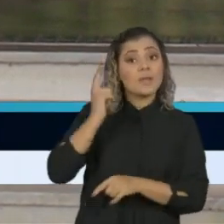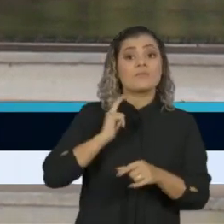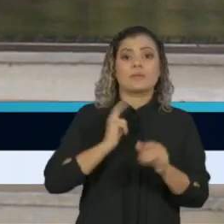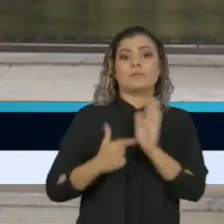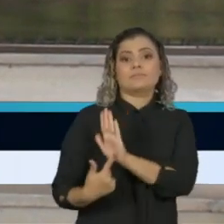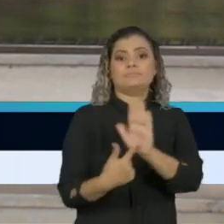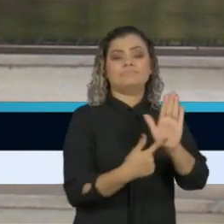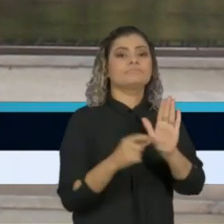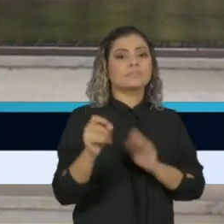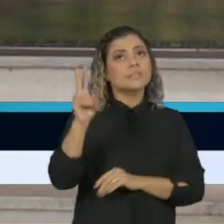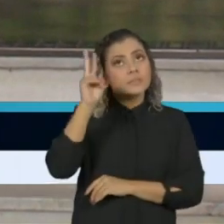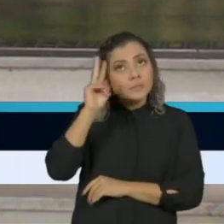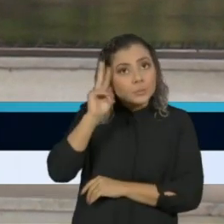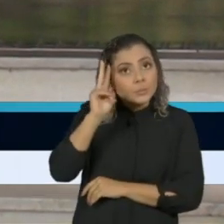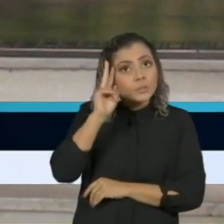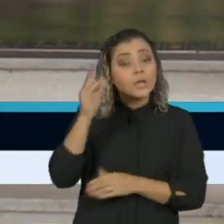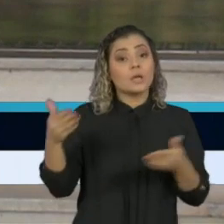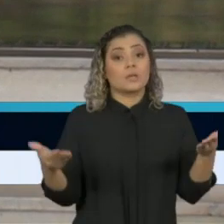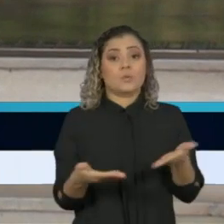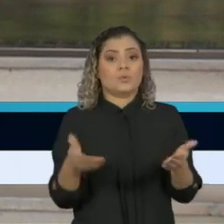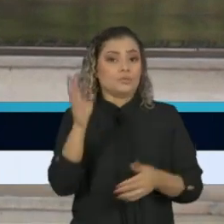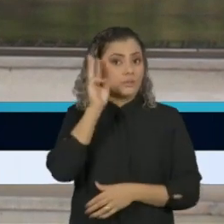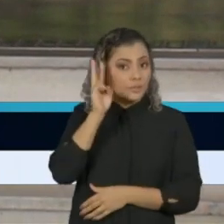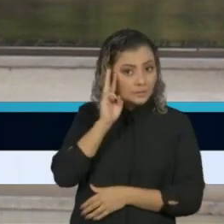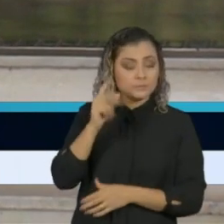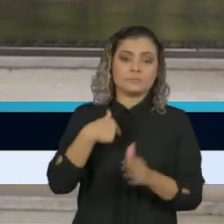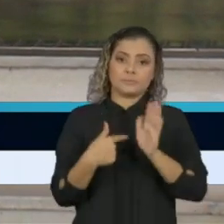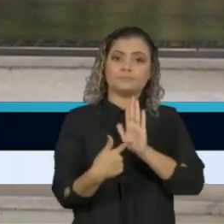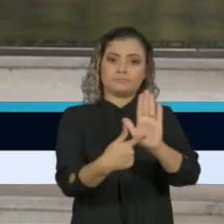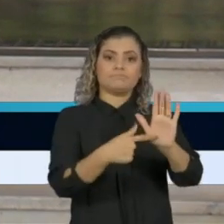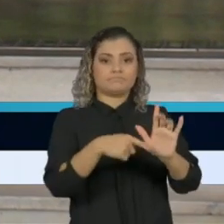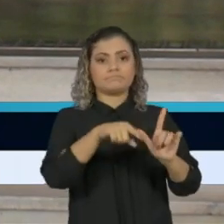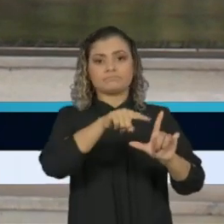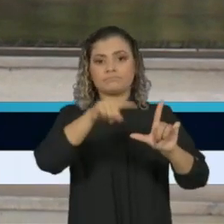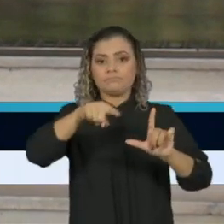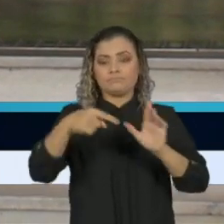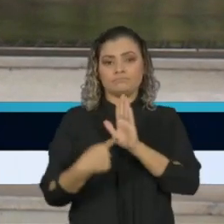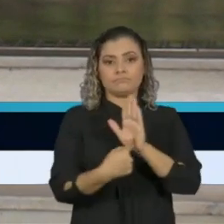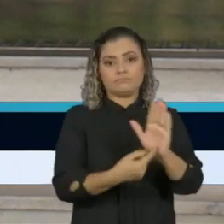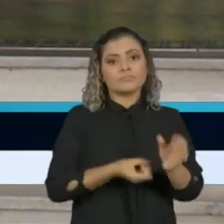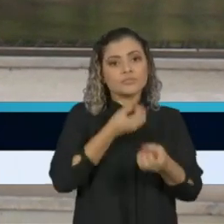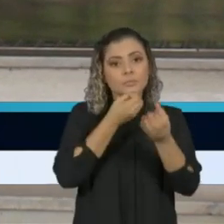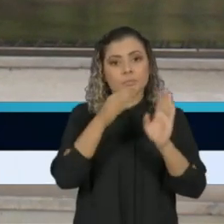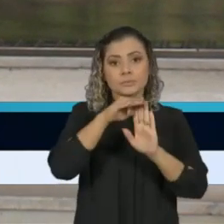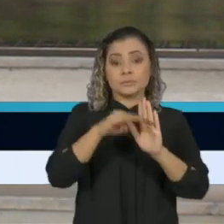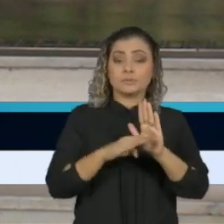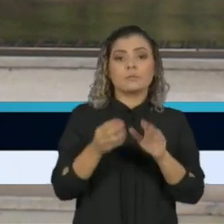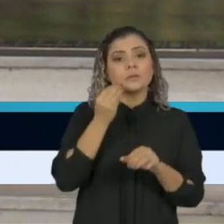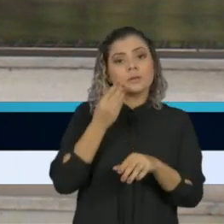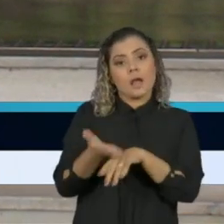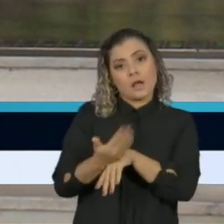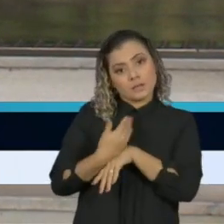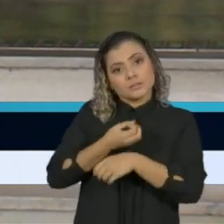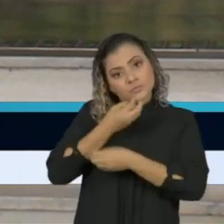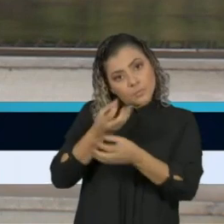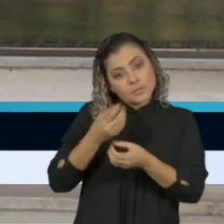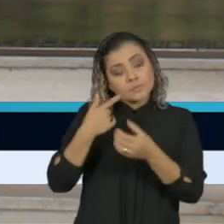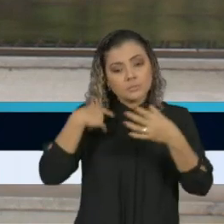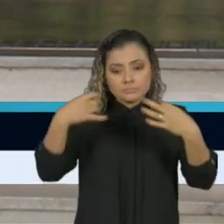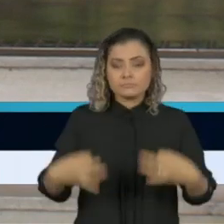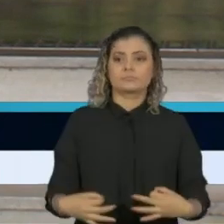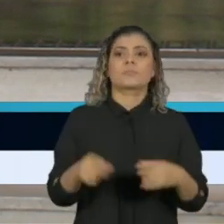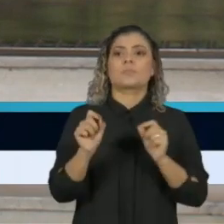de segunda e do dia de hoje. Eu pedi até para ver se amanhã nós conseguimos ter com um pouco de antecipação para permitir